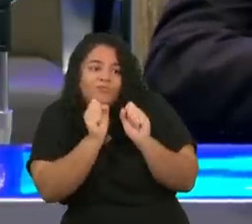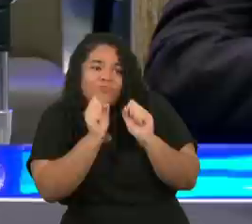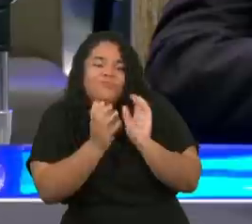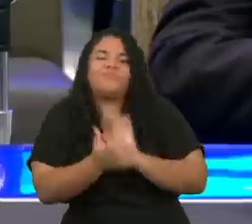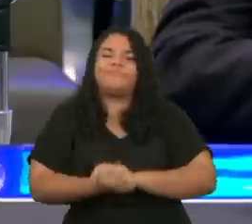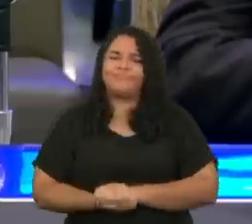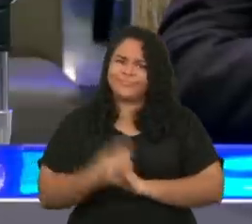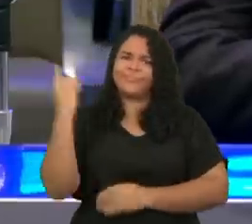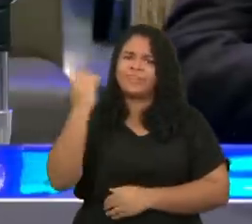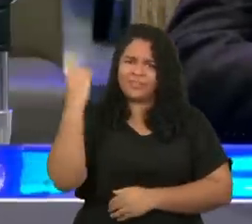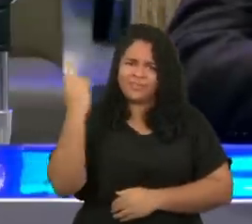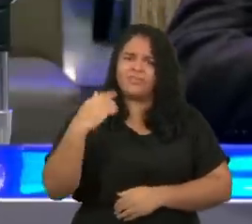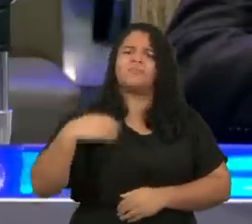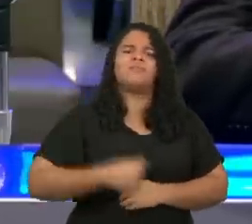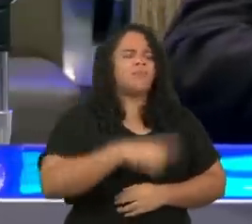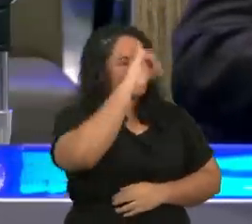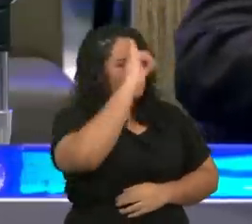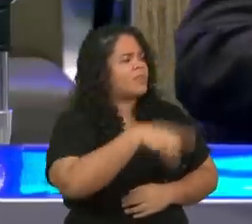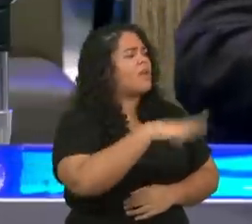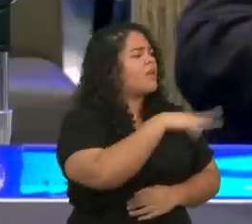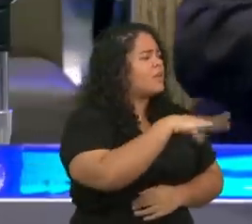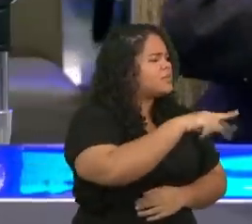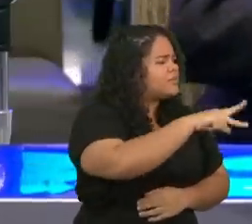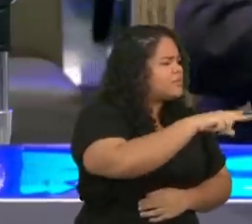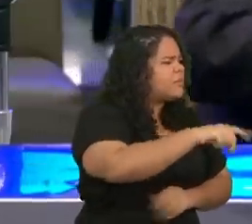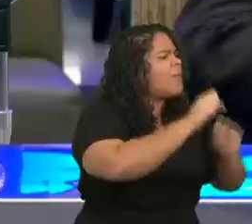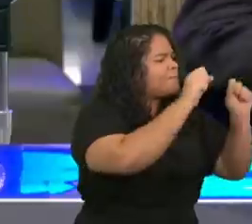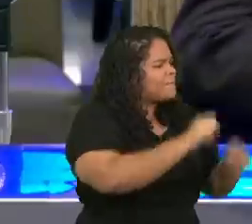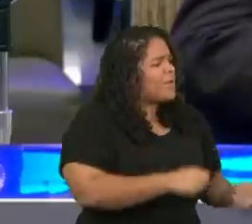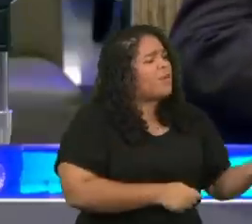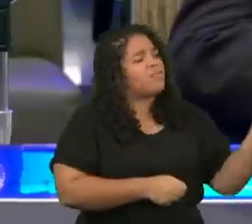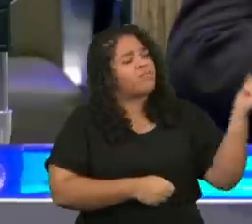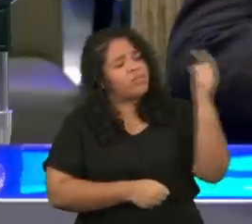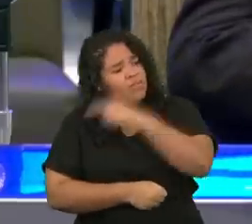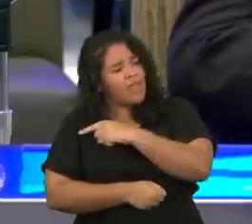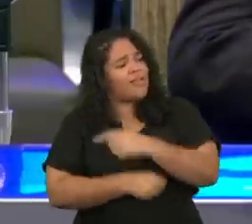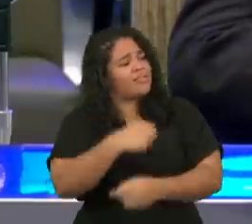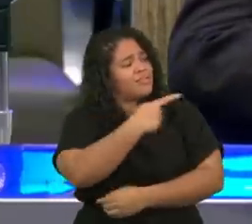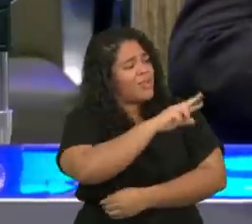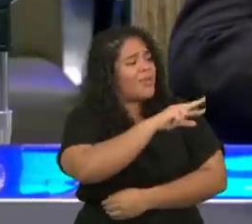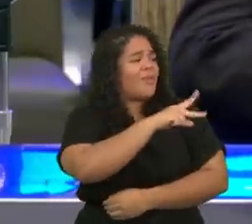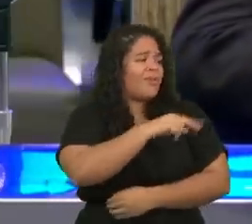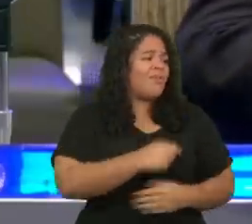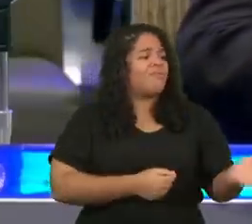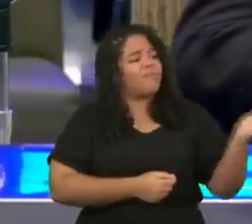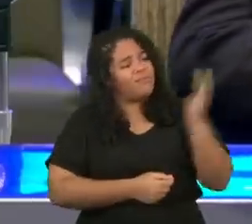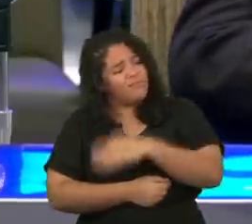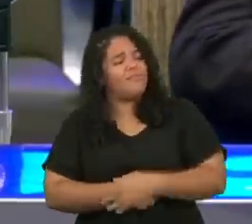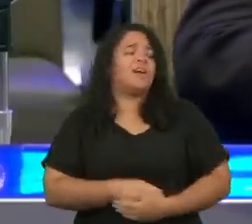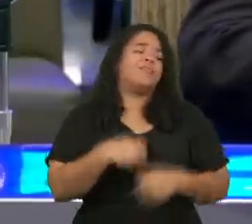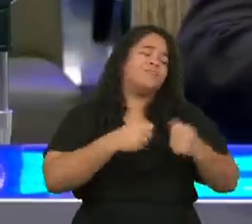a Tamara dizendo vai à casa de aminom teu irmão veja que coisa e faz ele alguma comida